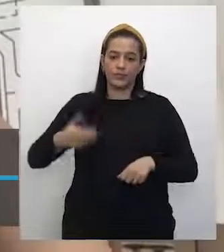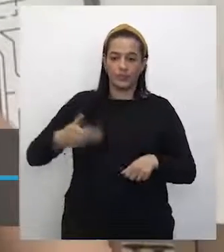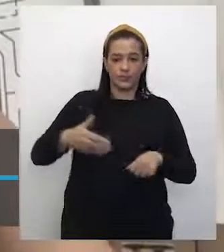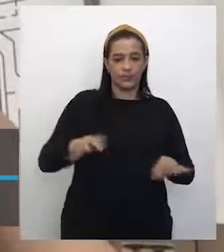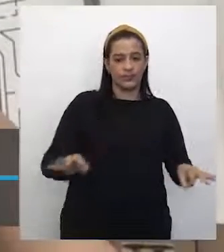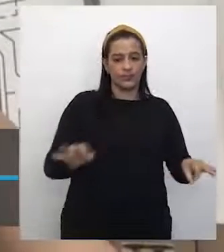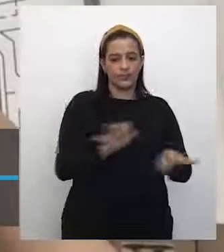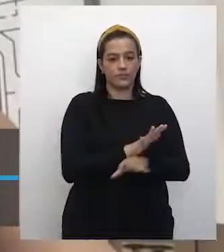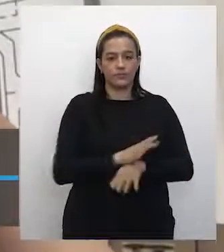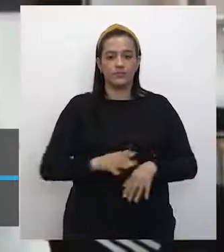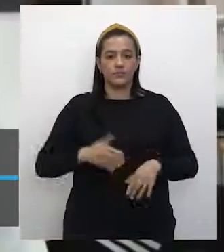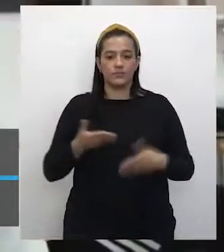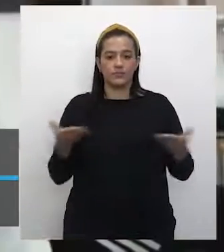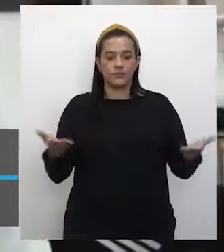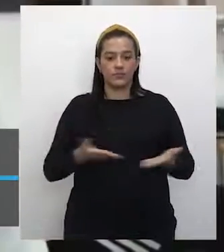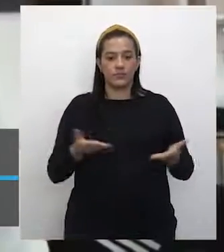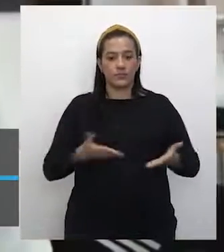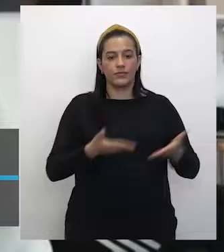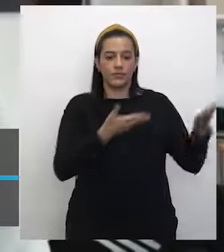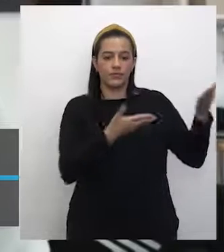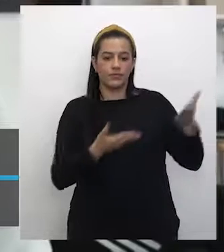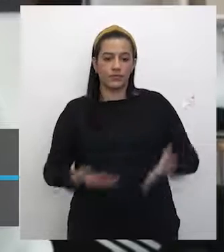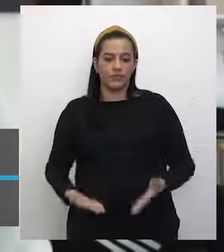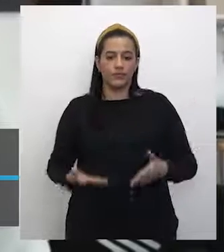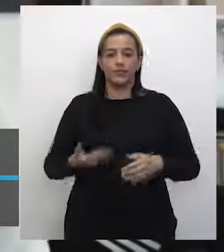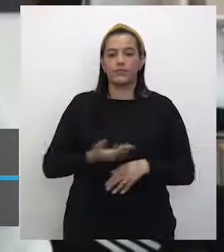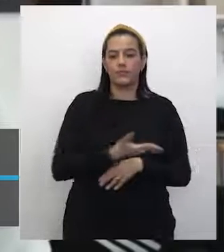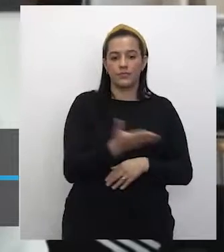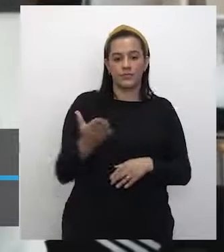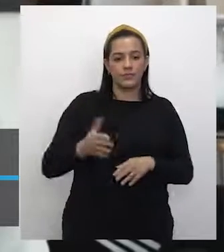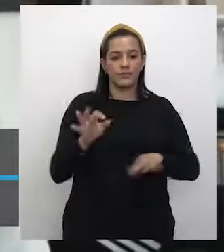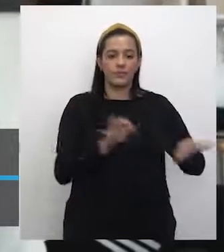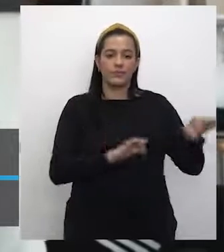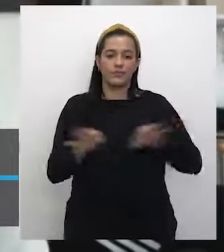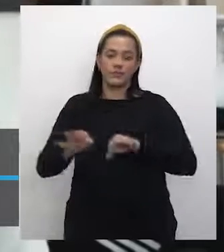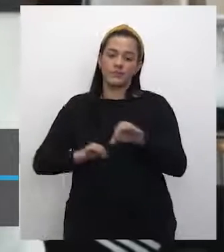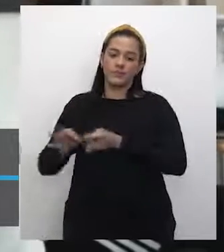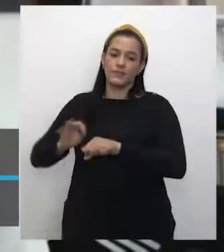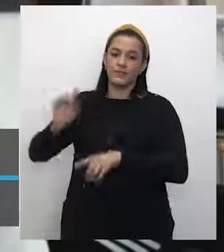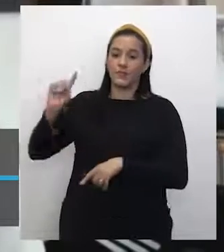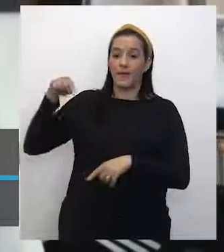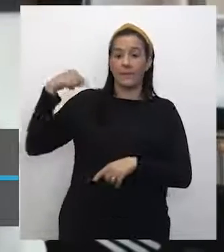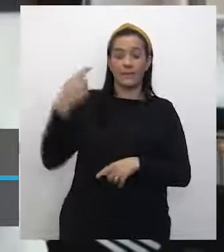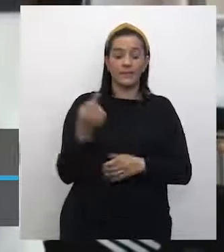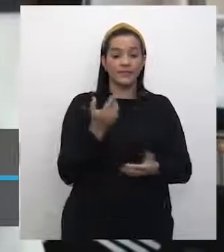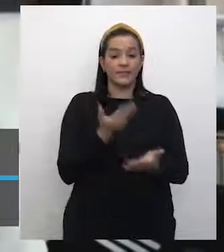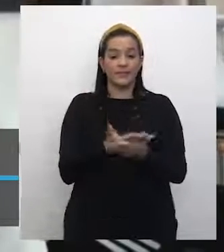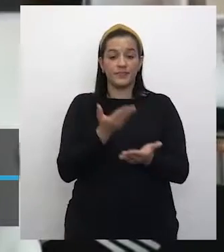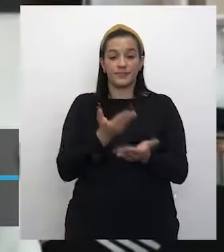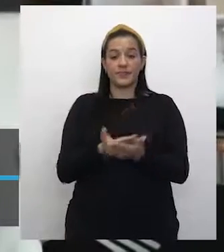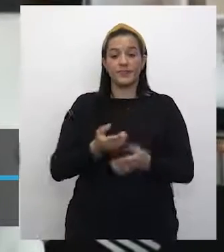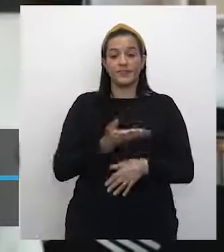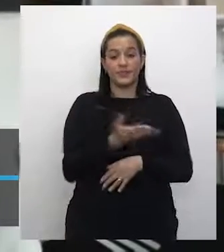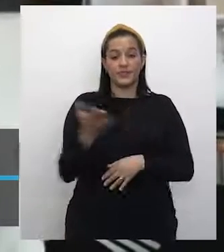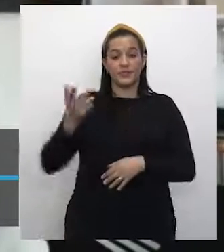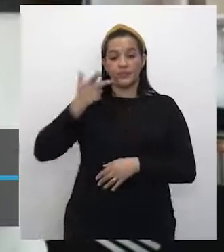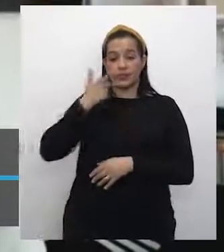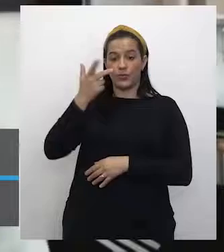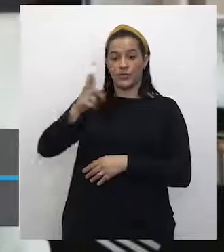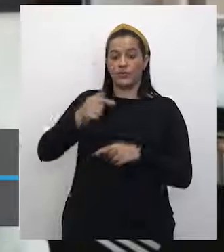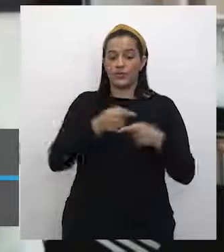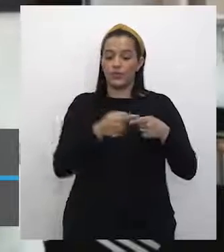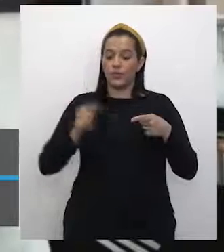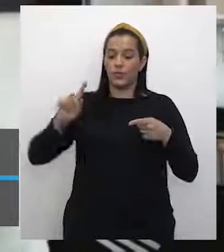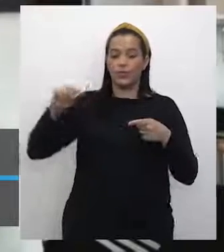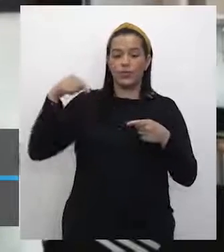acabando, né? Fica aqui o convite, né? Se preparem aí para a próxima aula. Vocês vão falar na semana que